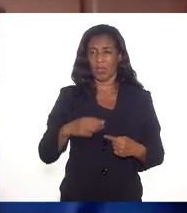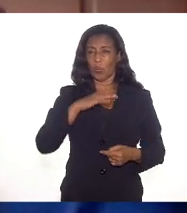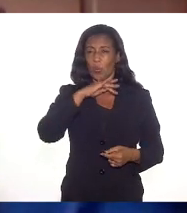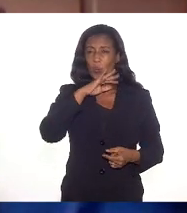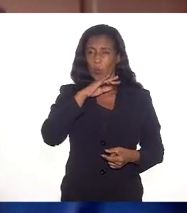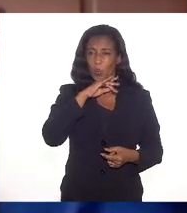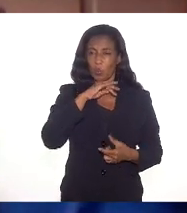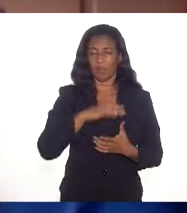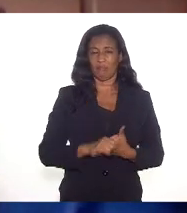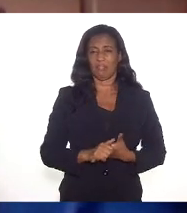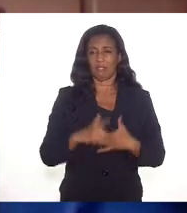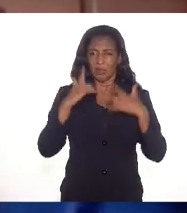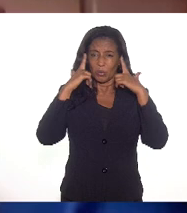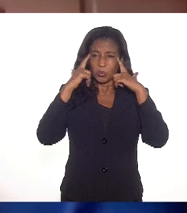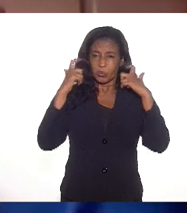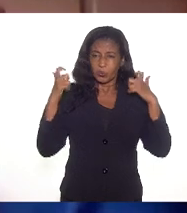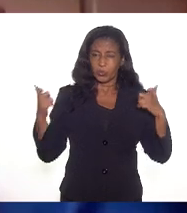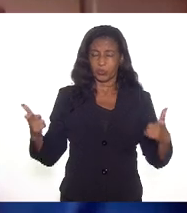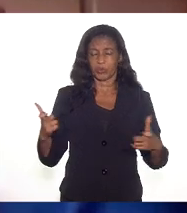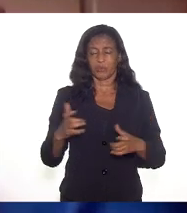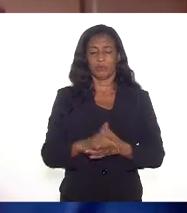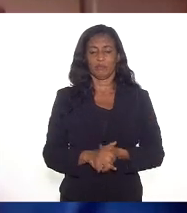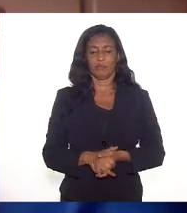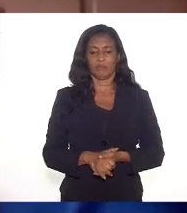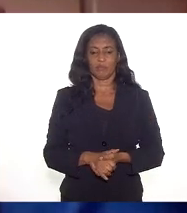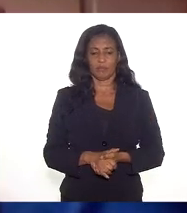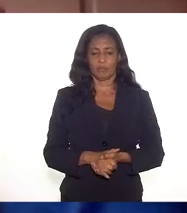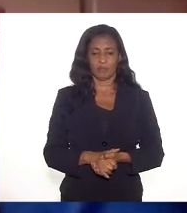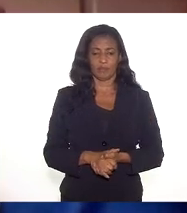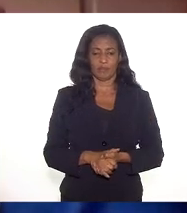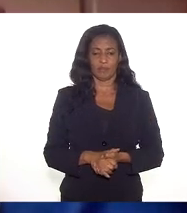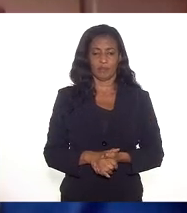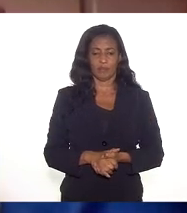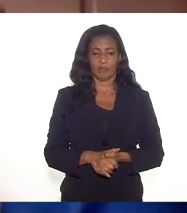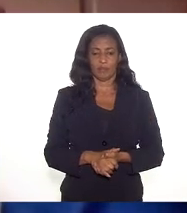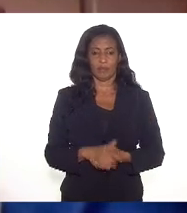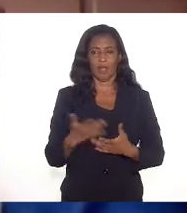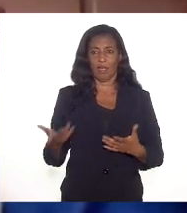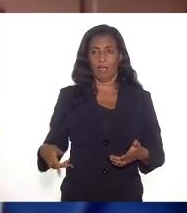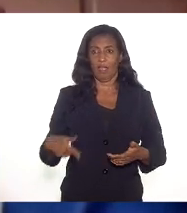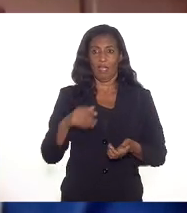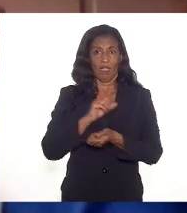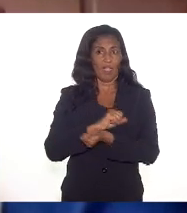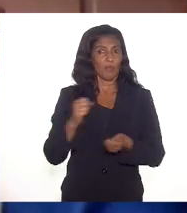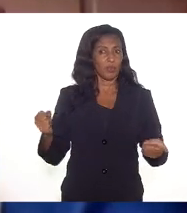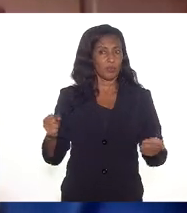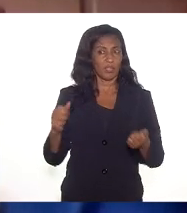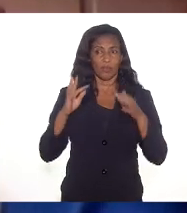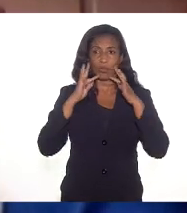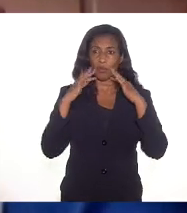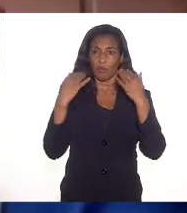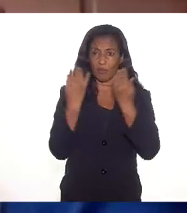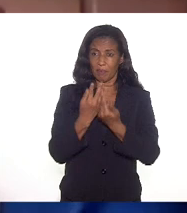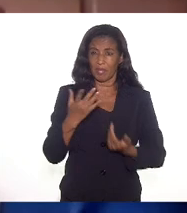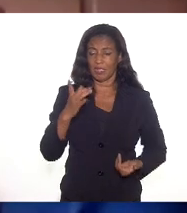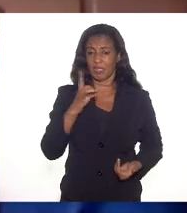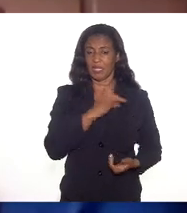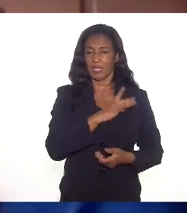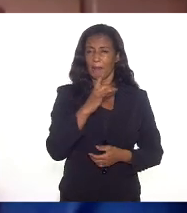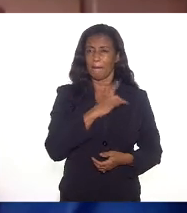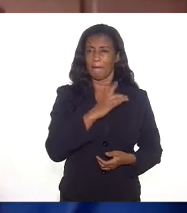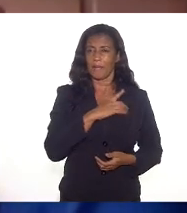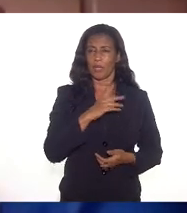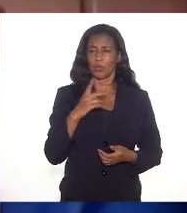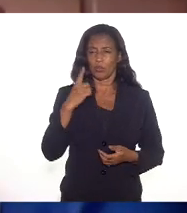truculenta, extremamente violenta. É impossível que uma família tenha medo de passar por